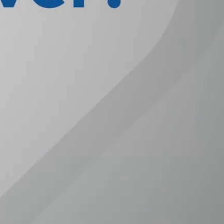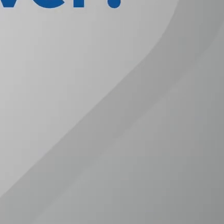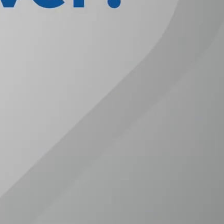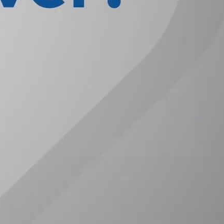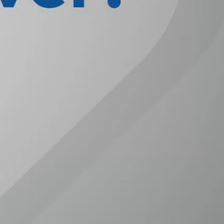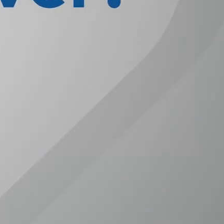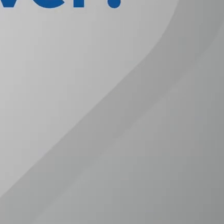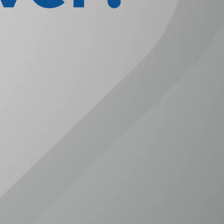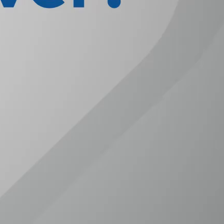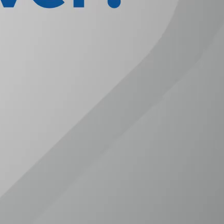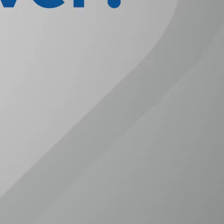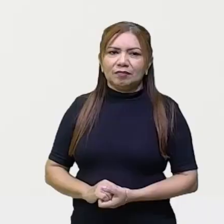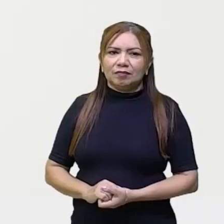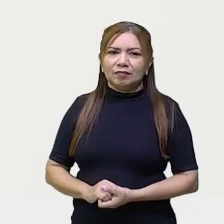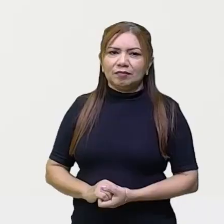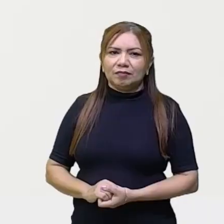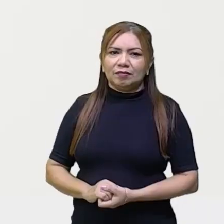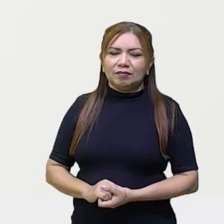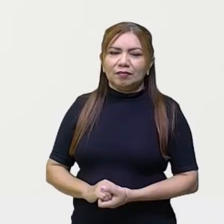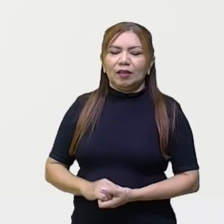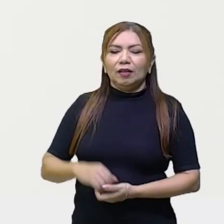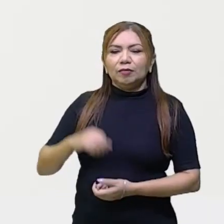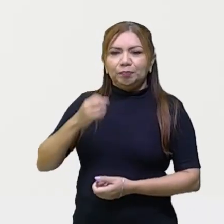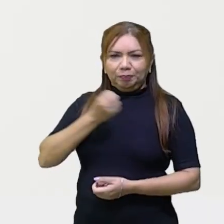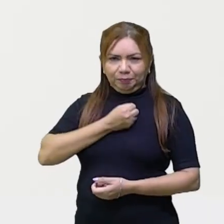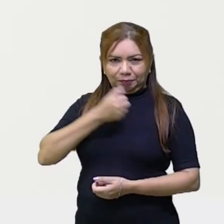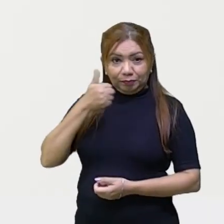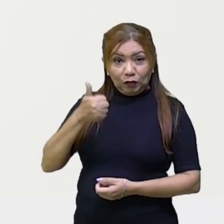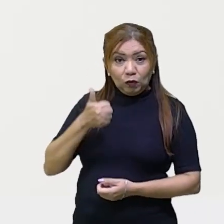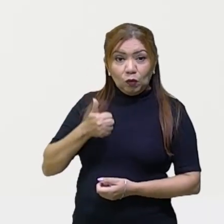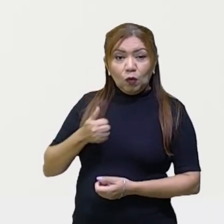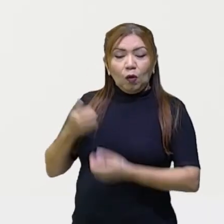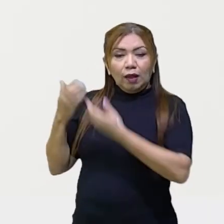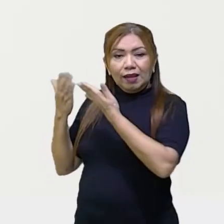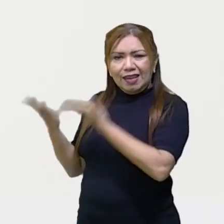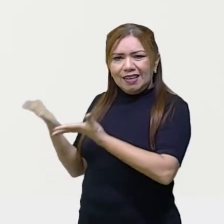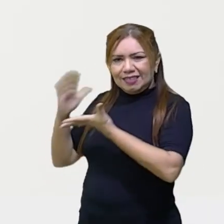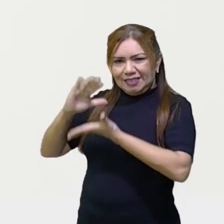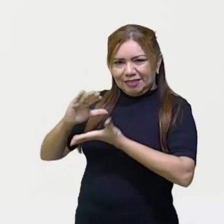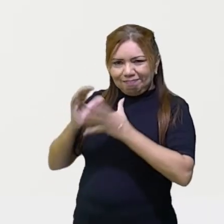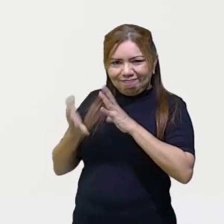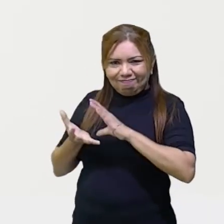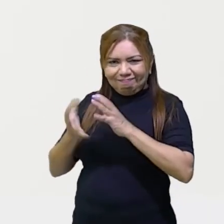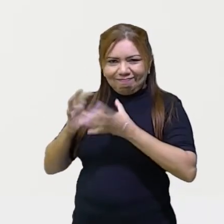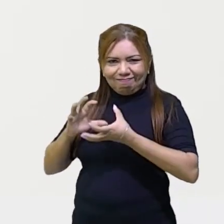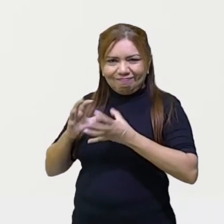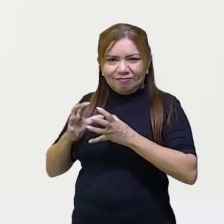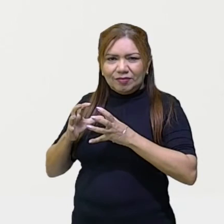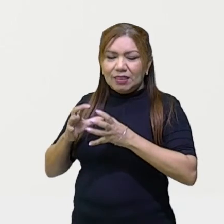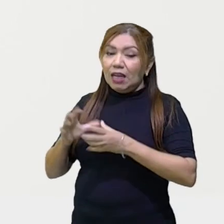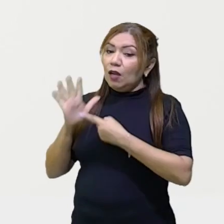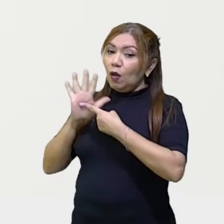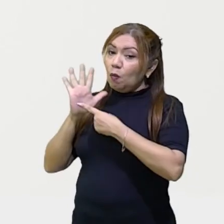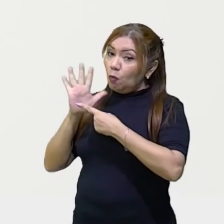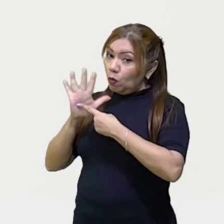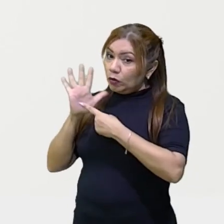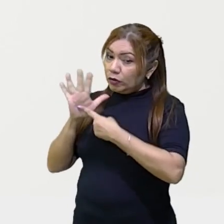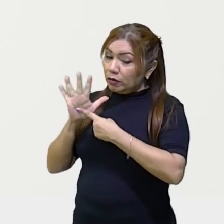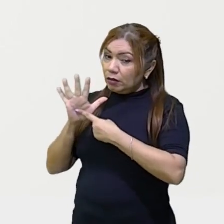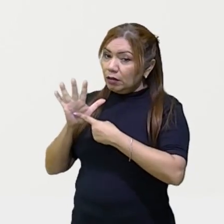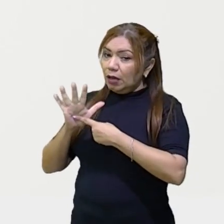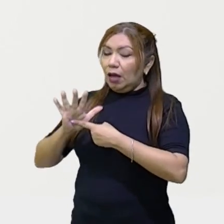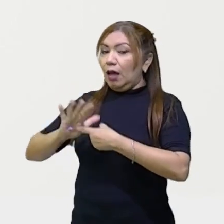aí a questão número um os poliedros abaixo representam as peças de um jogo de